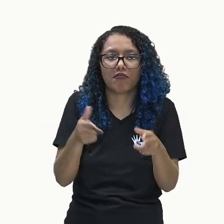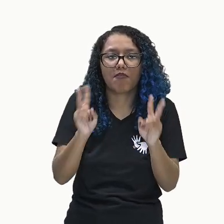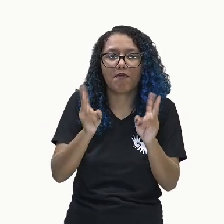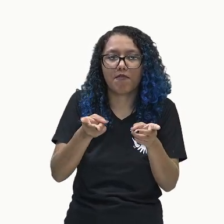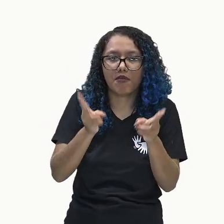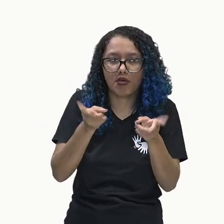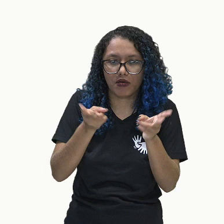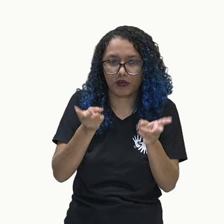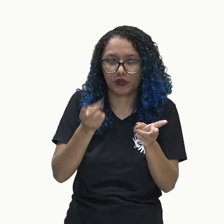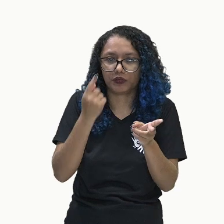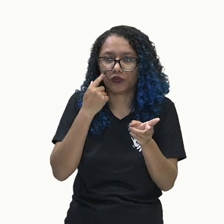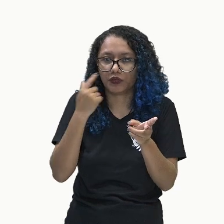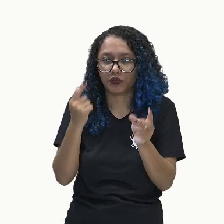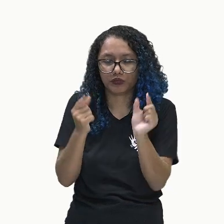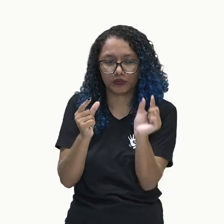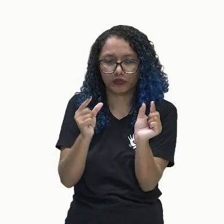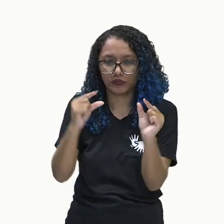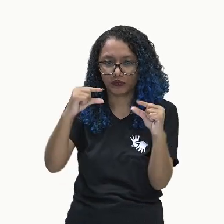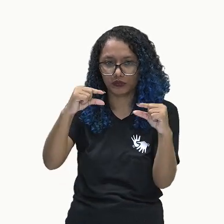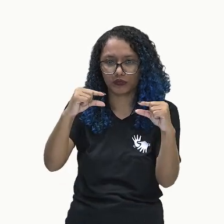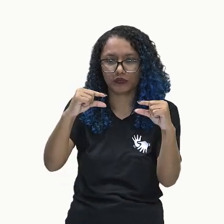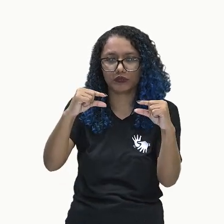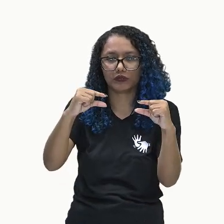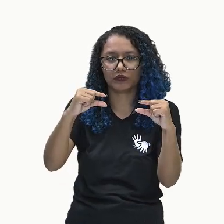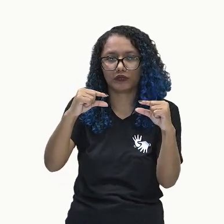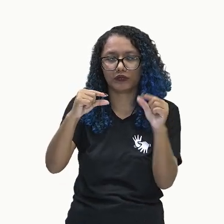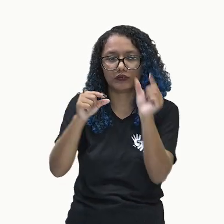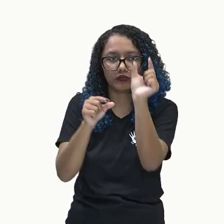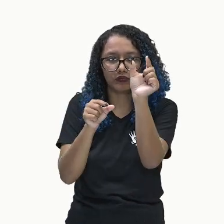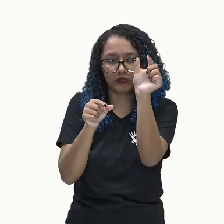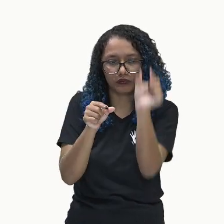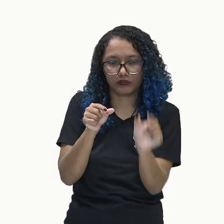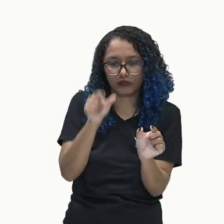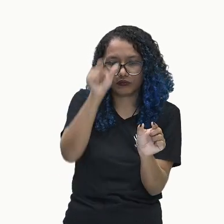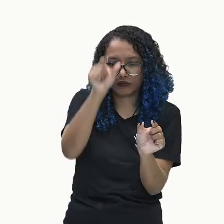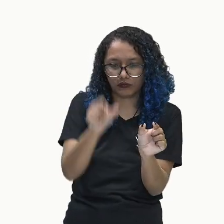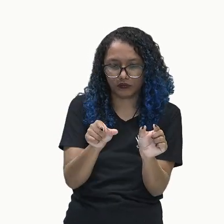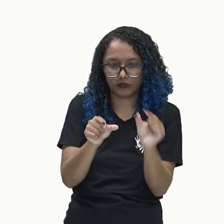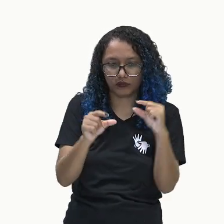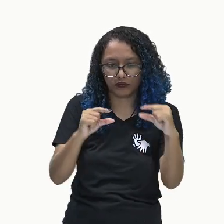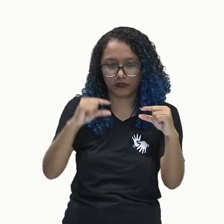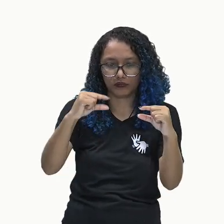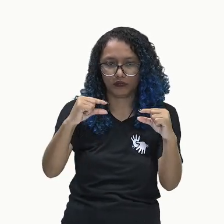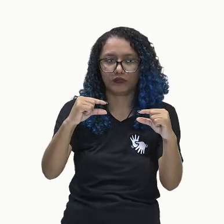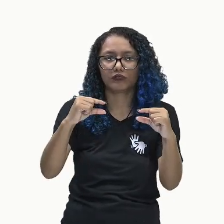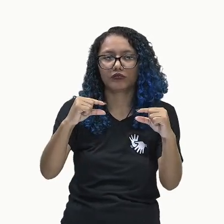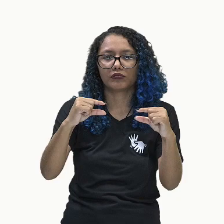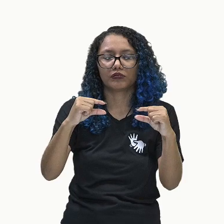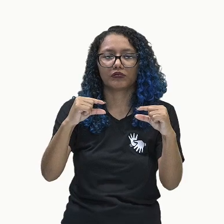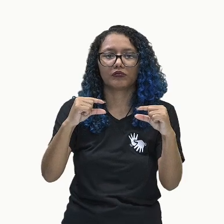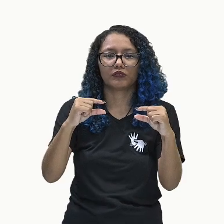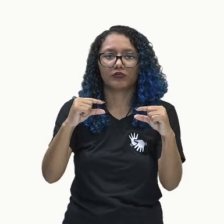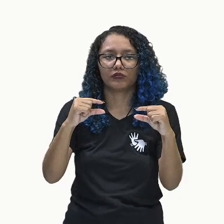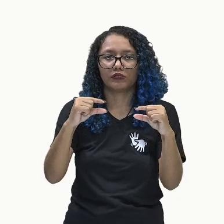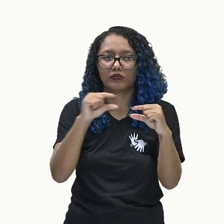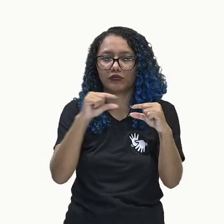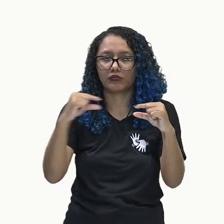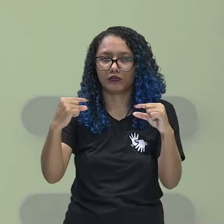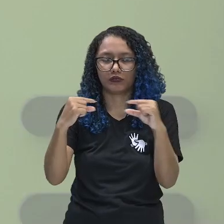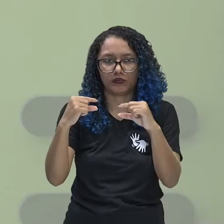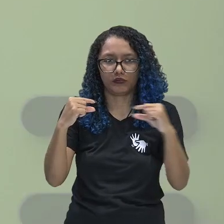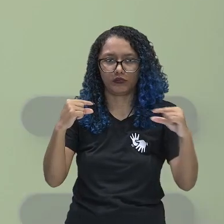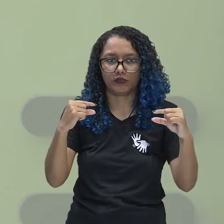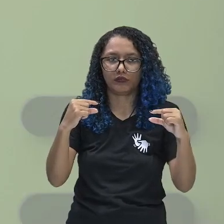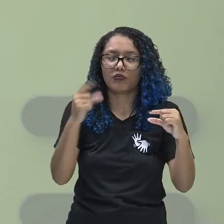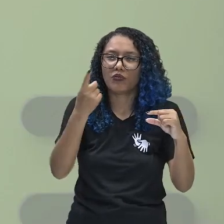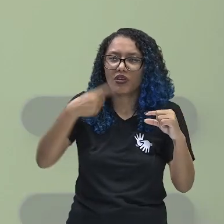o gene está presente nos cromossomos pareados, nos cromossomos homólogos, para que vocês entendam aí,